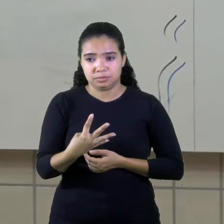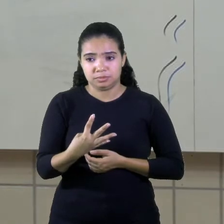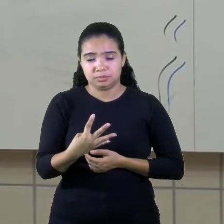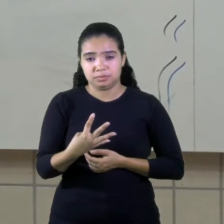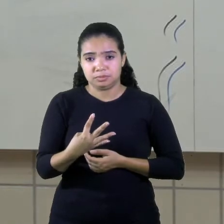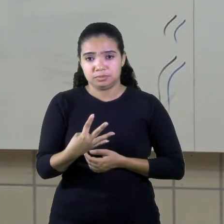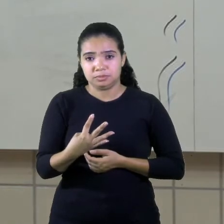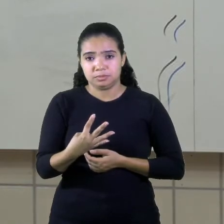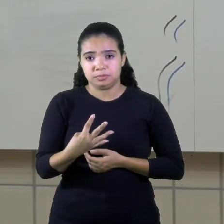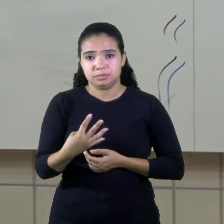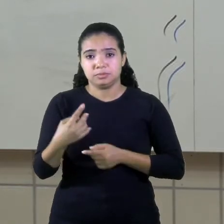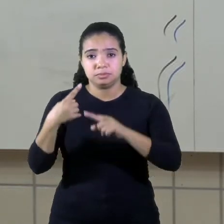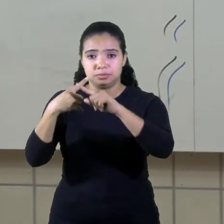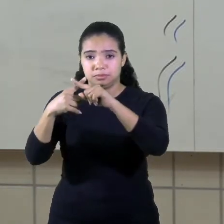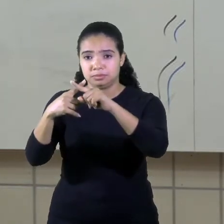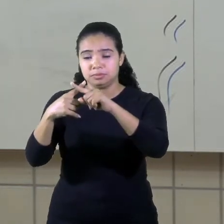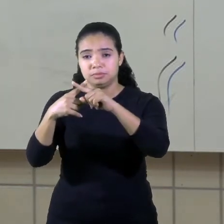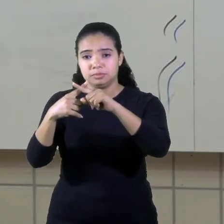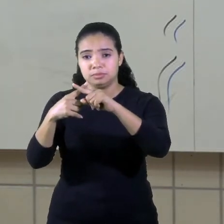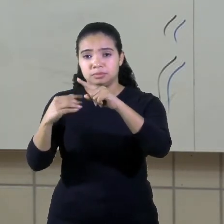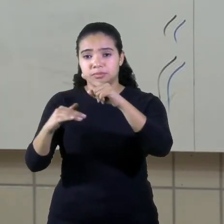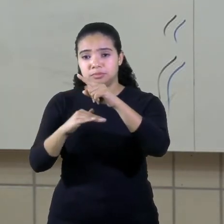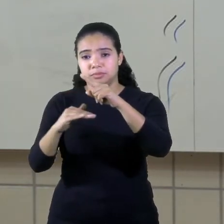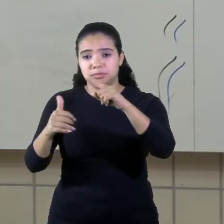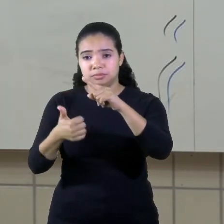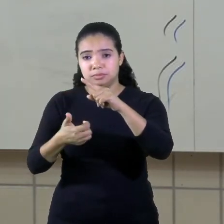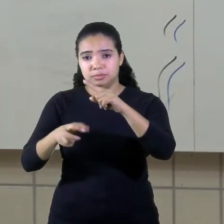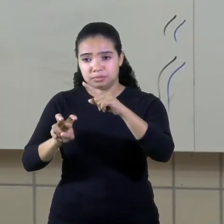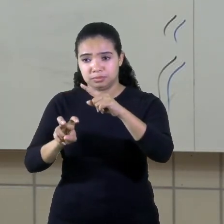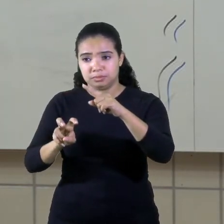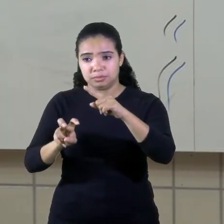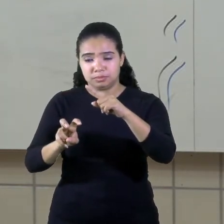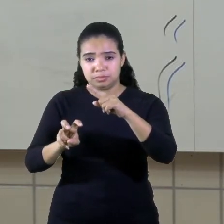assim como x está para 15.